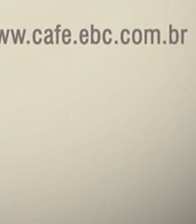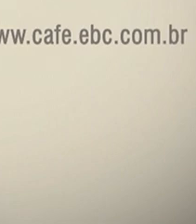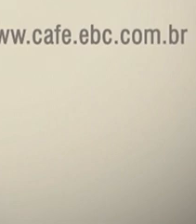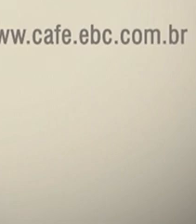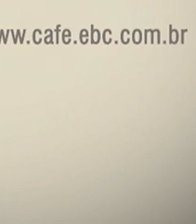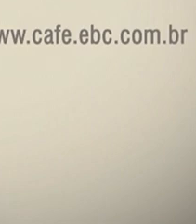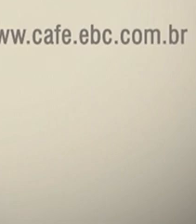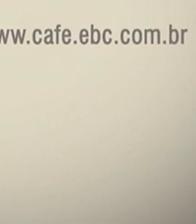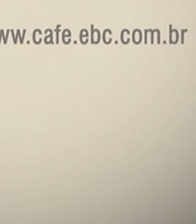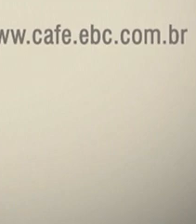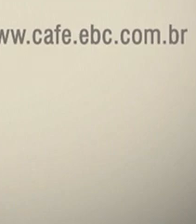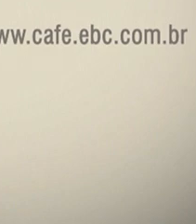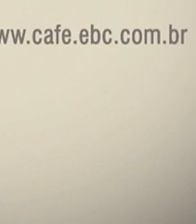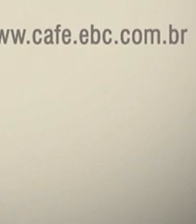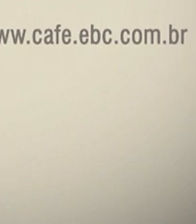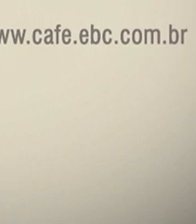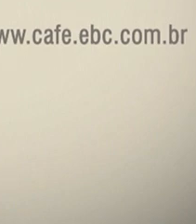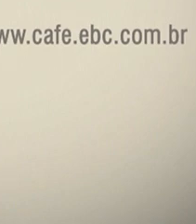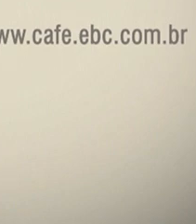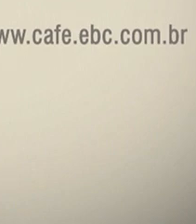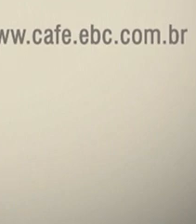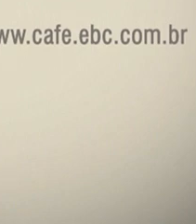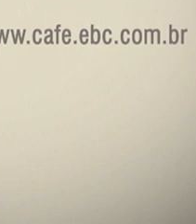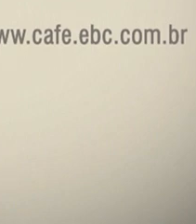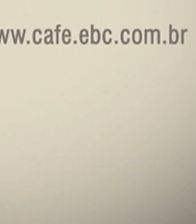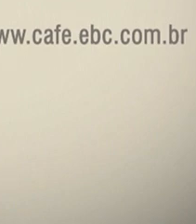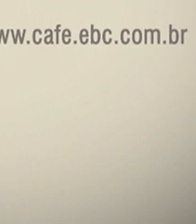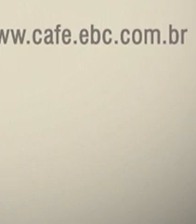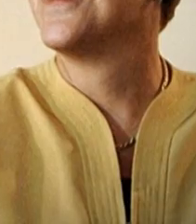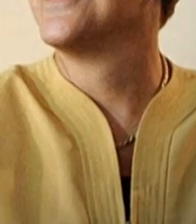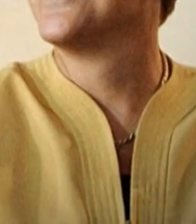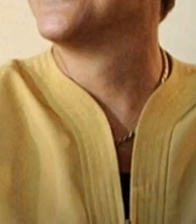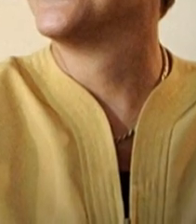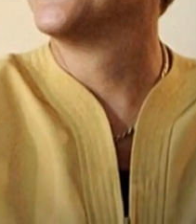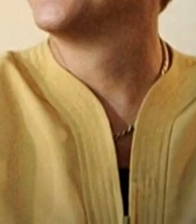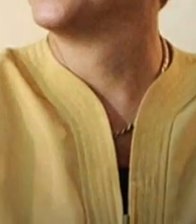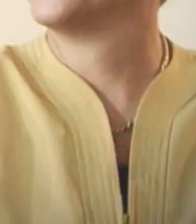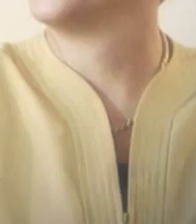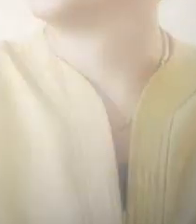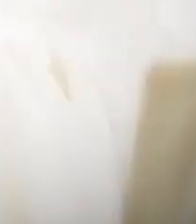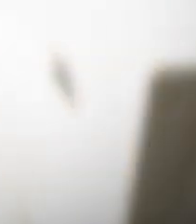www.cafe.com.br nós voltamos na próxima segunda-feira Até